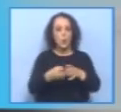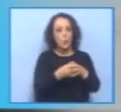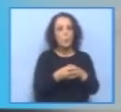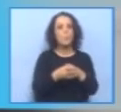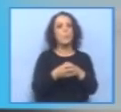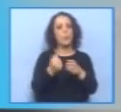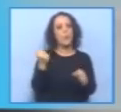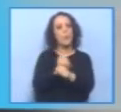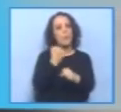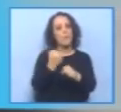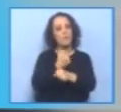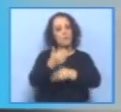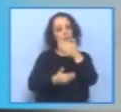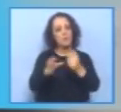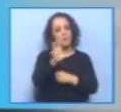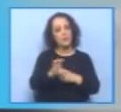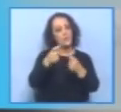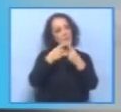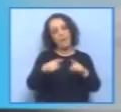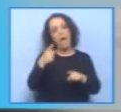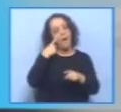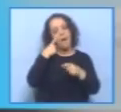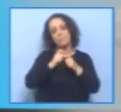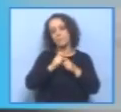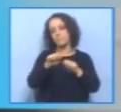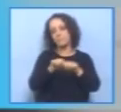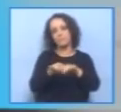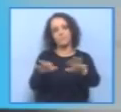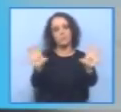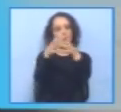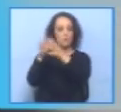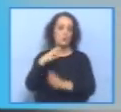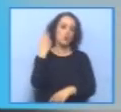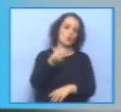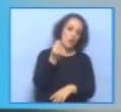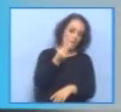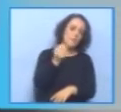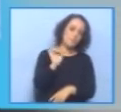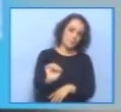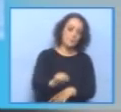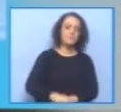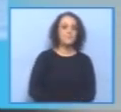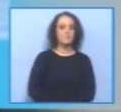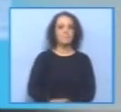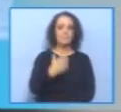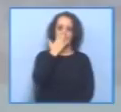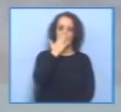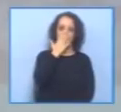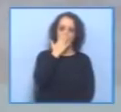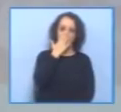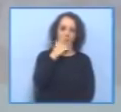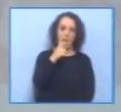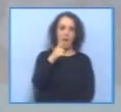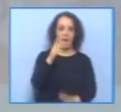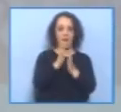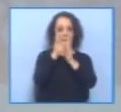juvenil. Diríamos também que, como própria catequese, esta renovação da catequese é também um processo, não é, que está em curso. E um grande desafio que temos aí à porta.